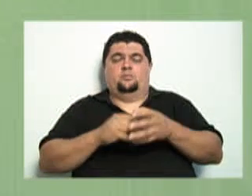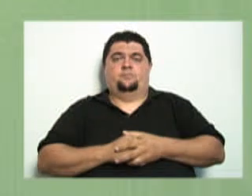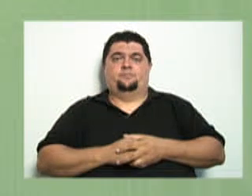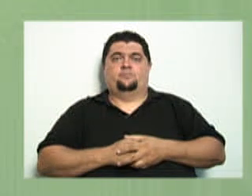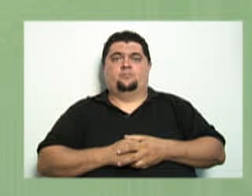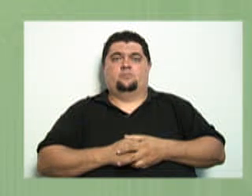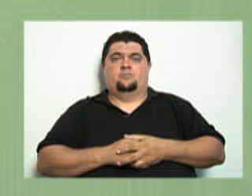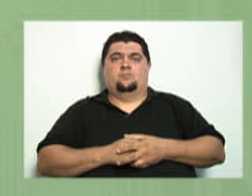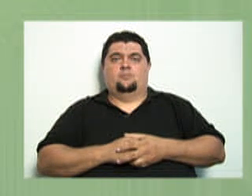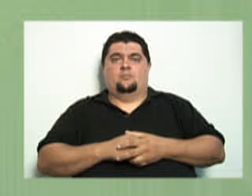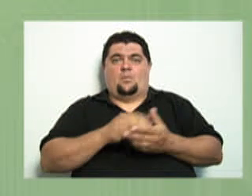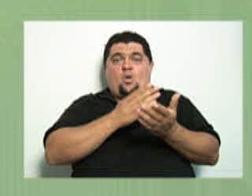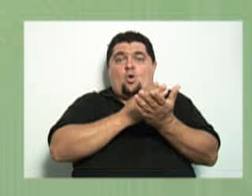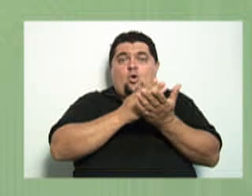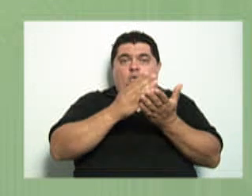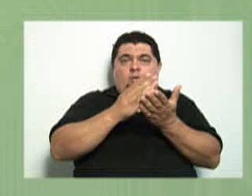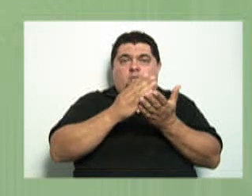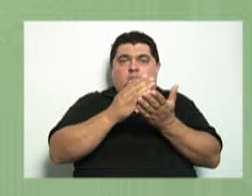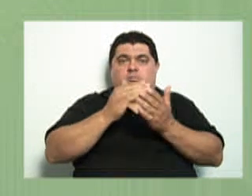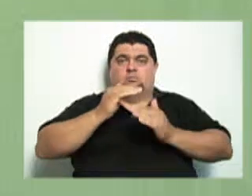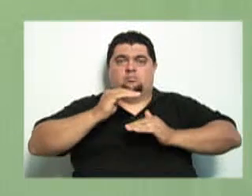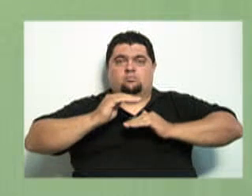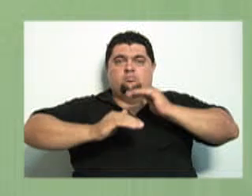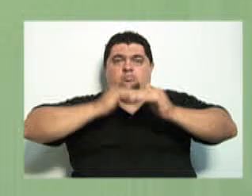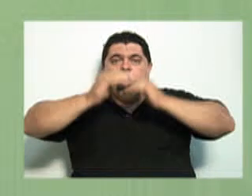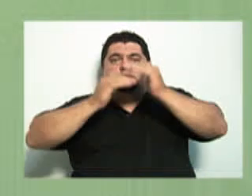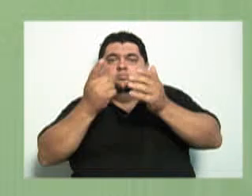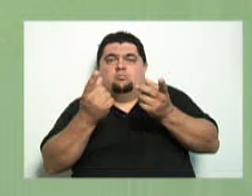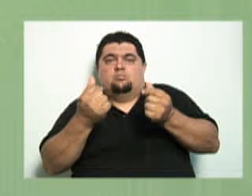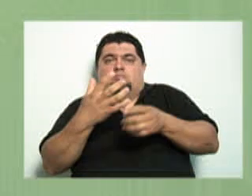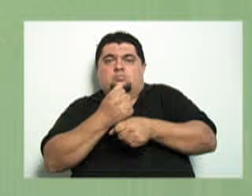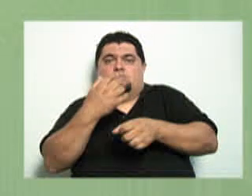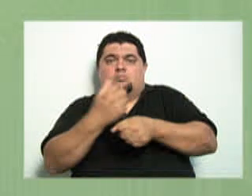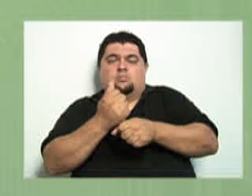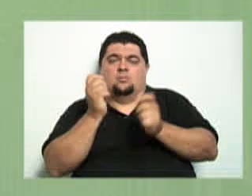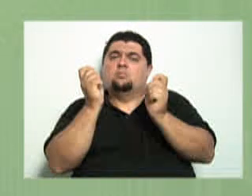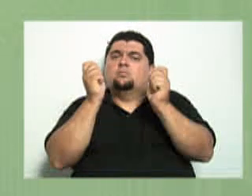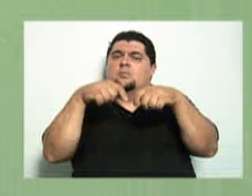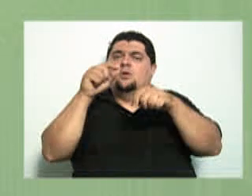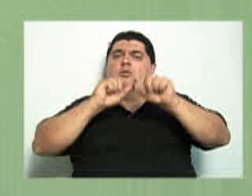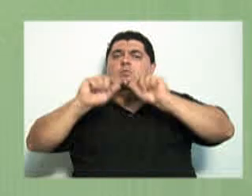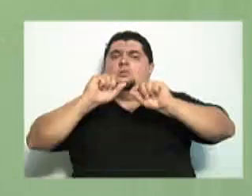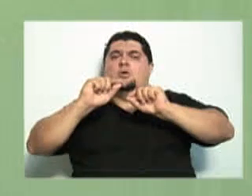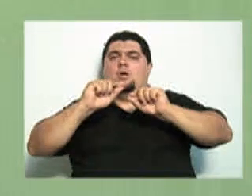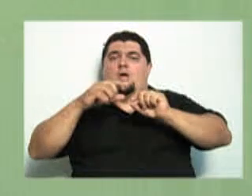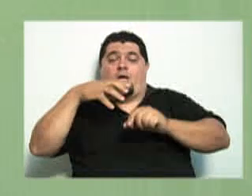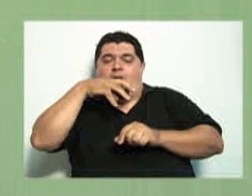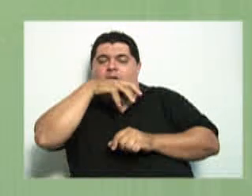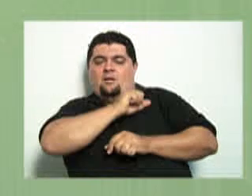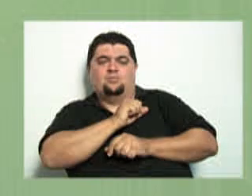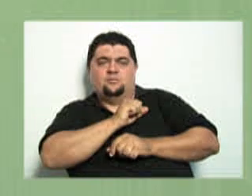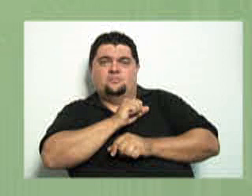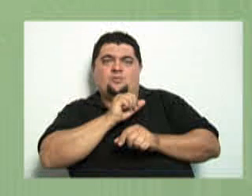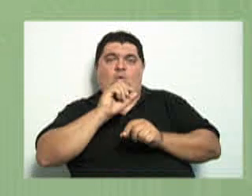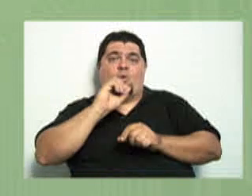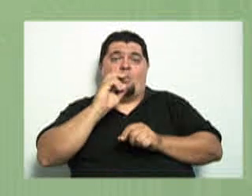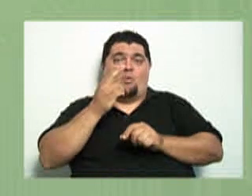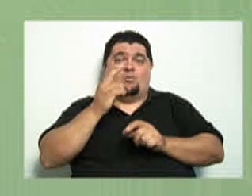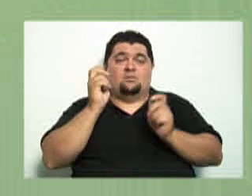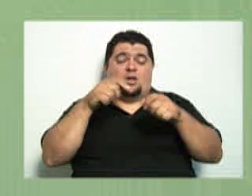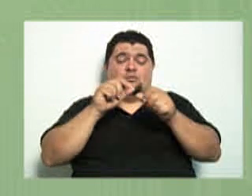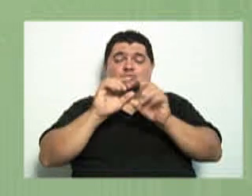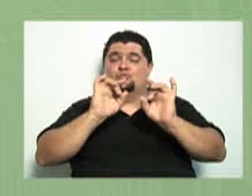Uma vez iniciado, o desenvolvimento econômico tende a ser relativamente automático ou